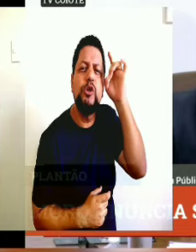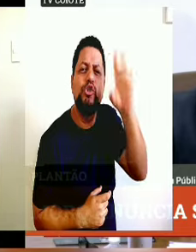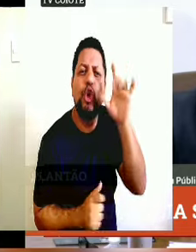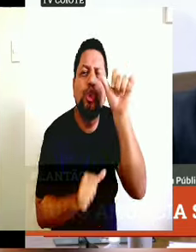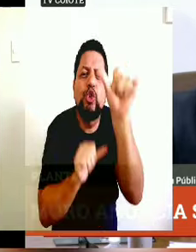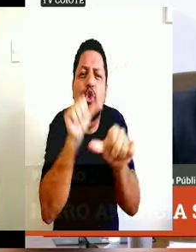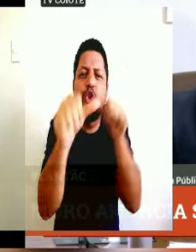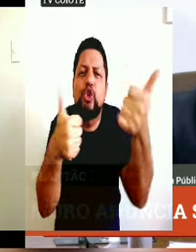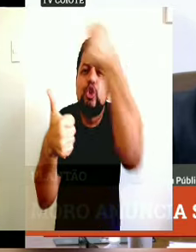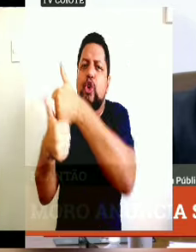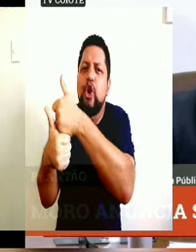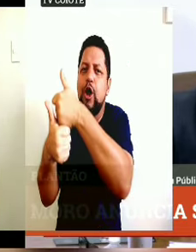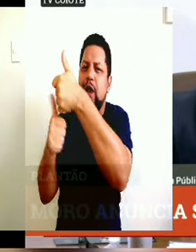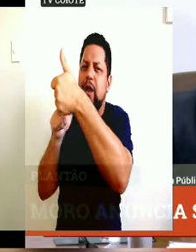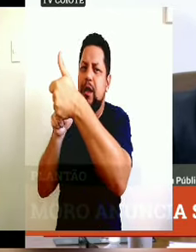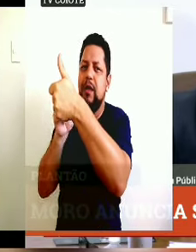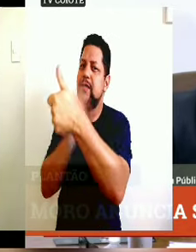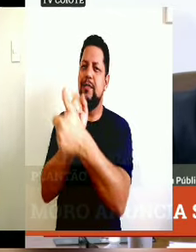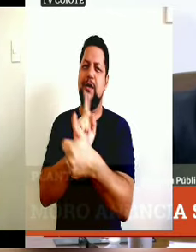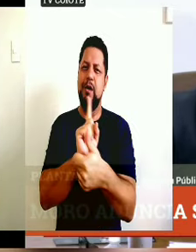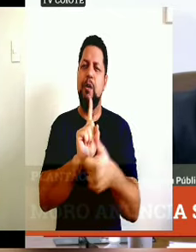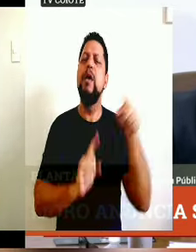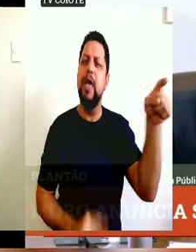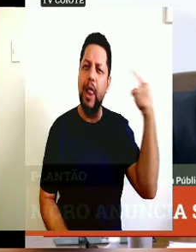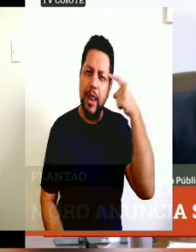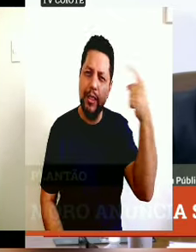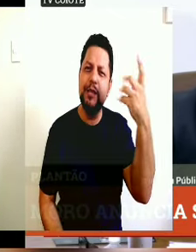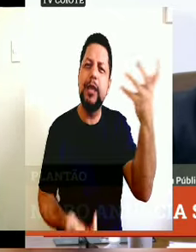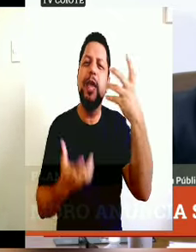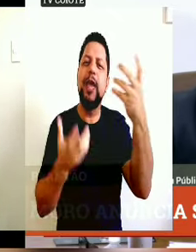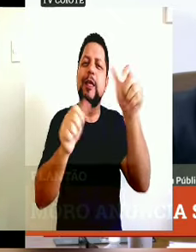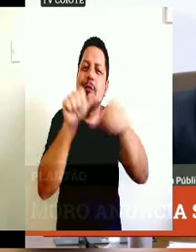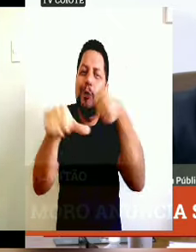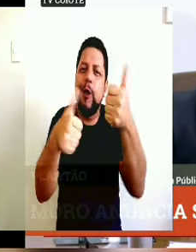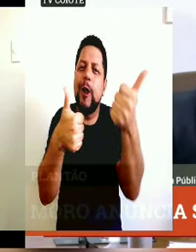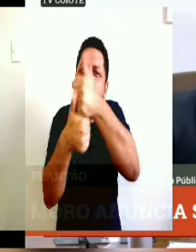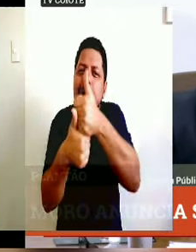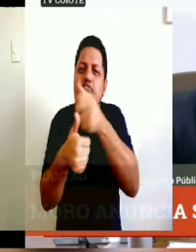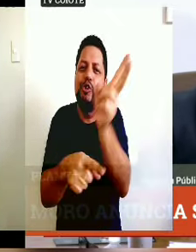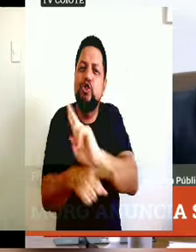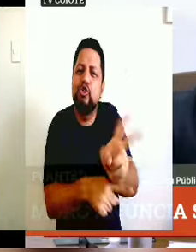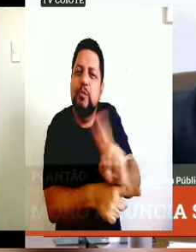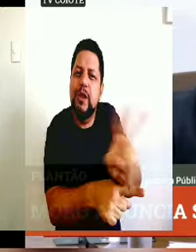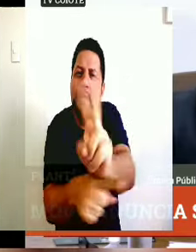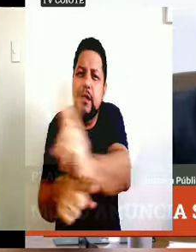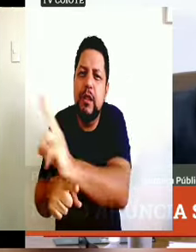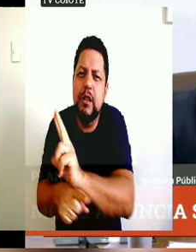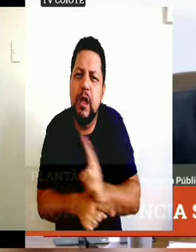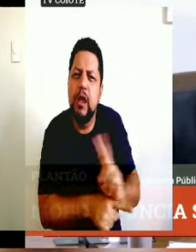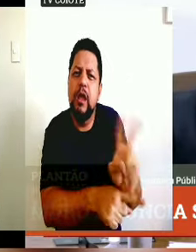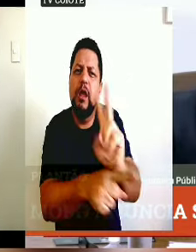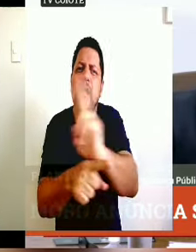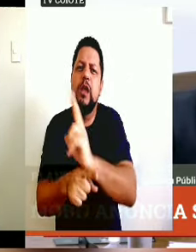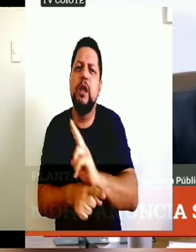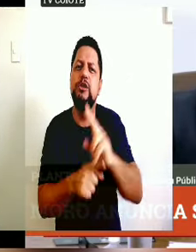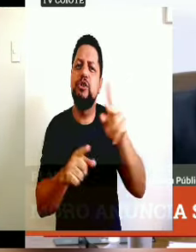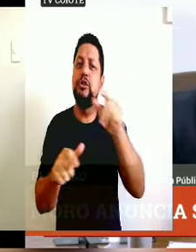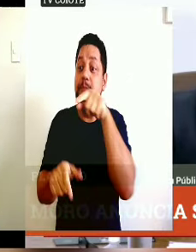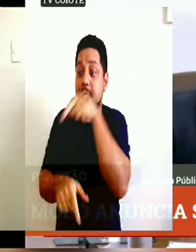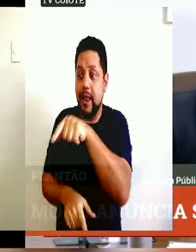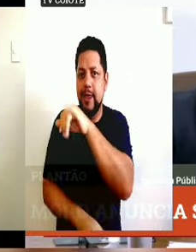né? Haveria também a intenção de trocar superintendentes, novamente o superintendente do Rio de